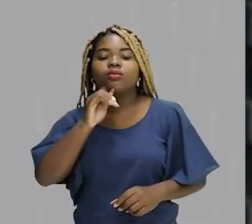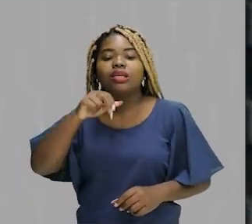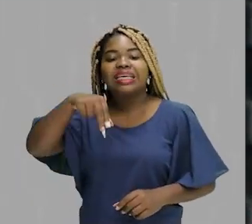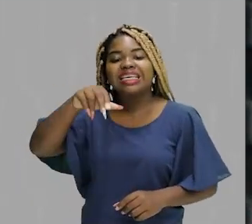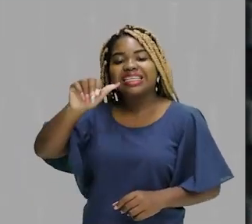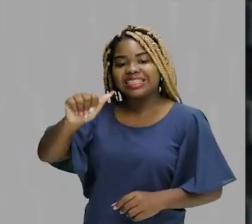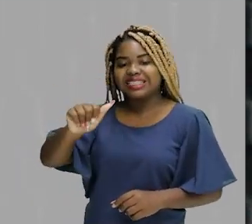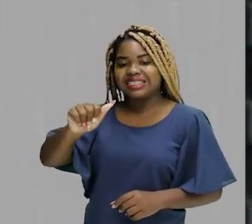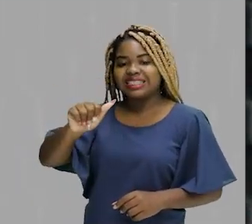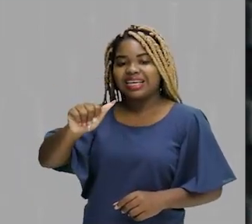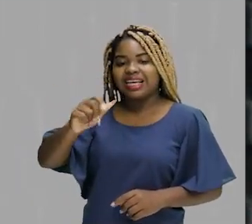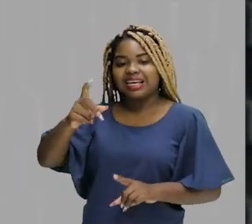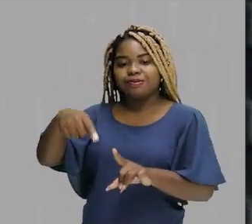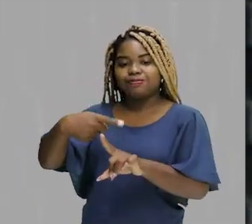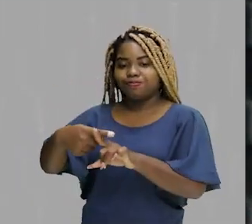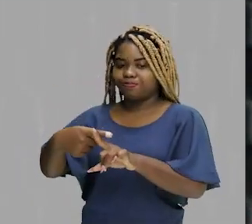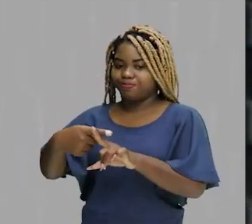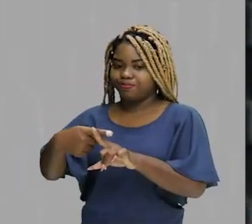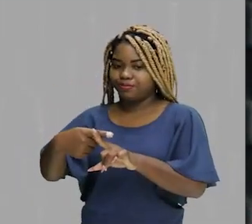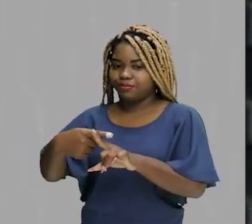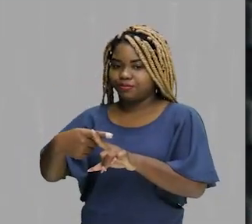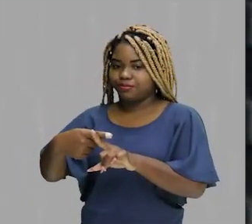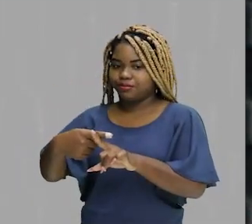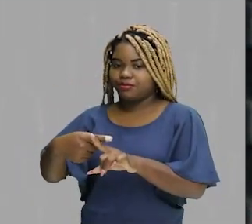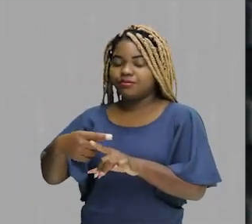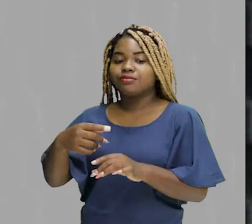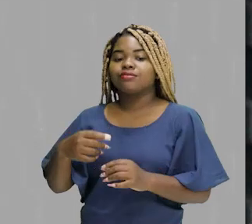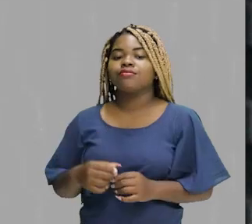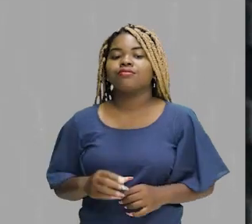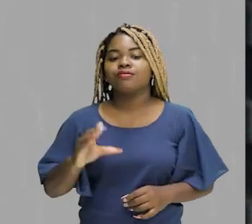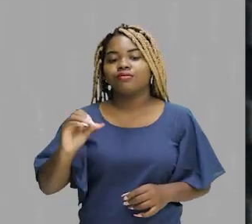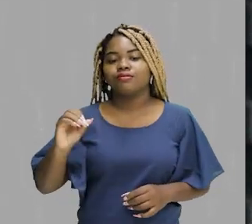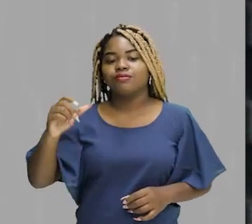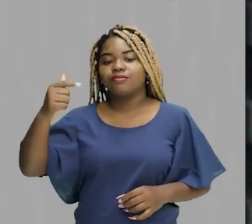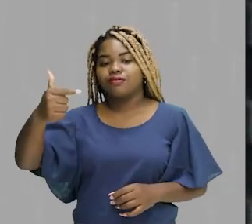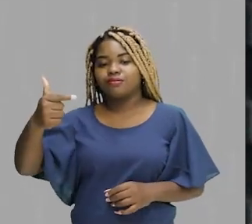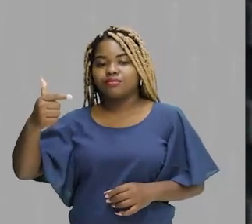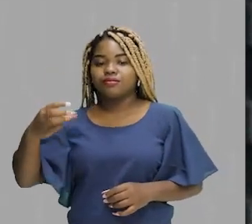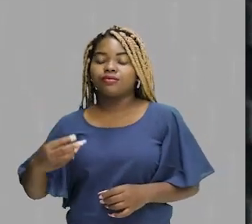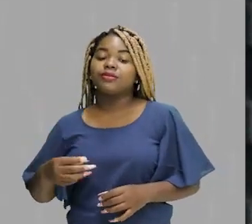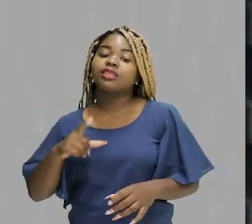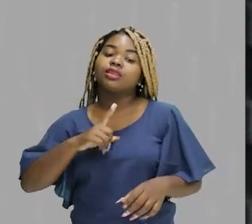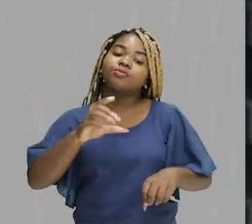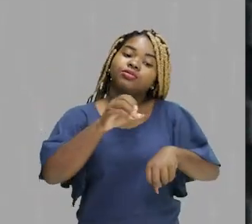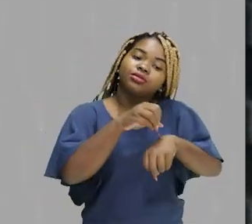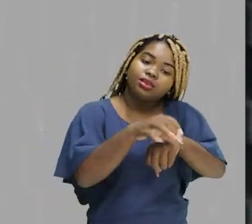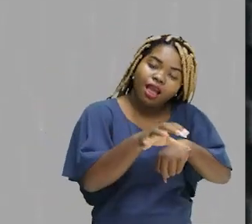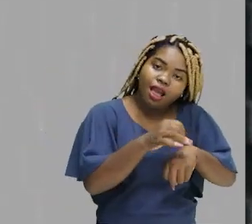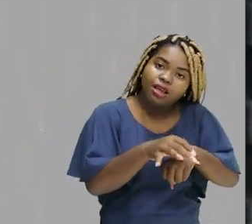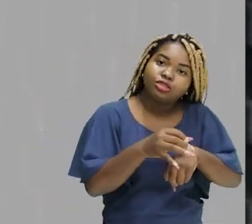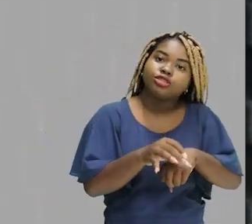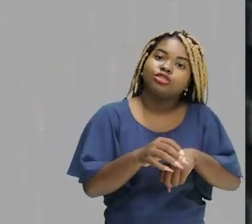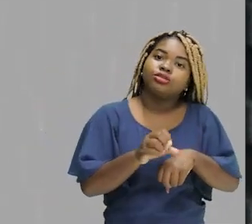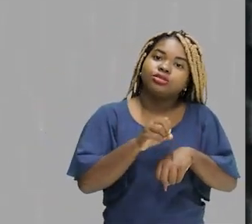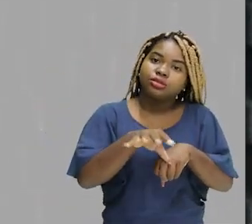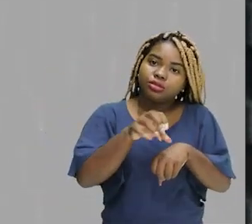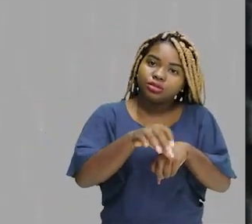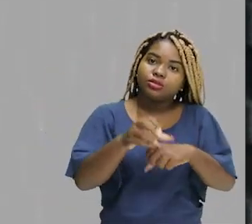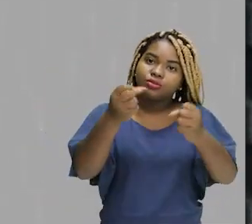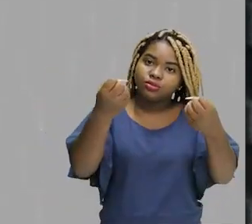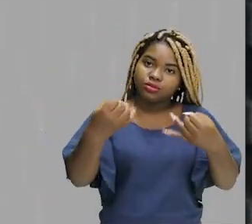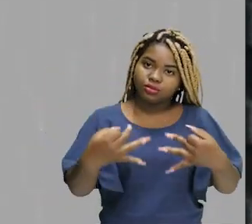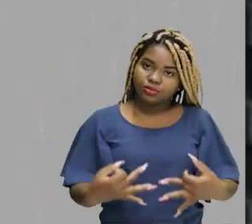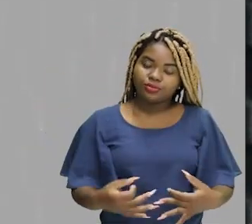carbonato de sódio. E aqui entra aquela dica anterior com relação à tabela de